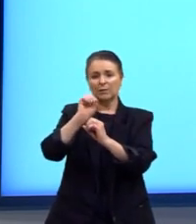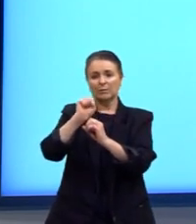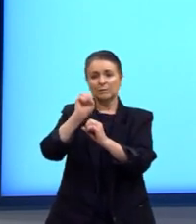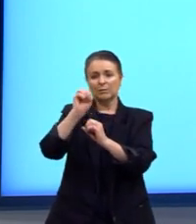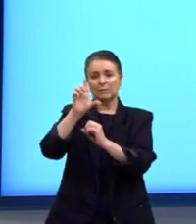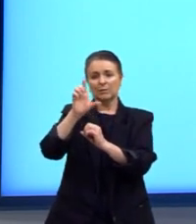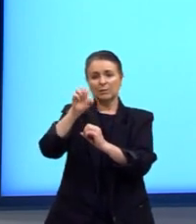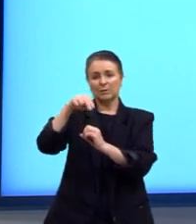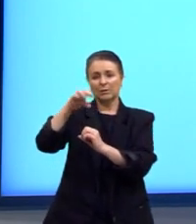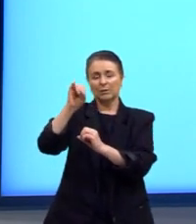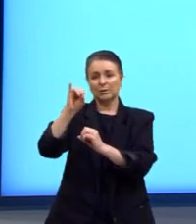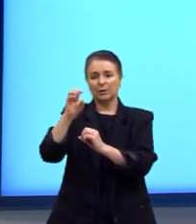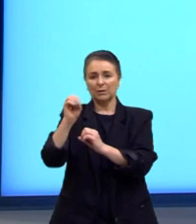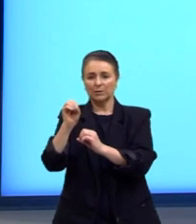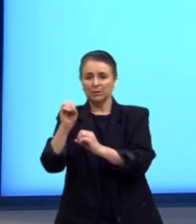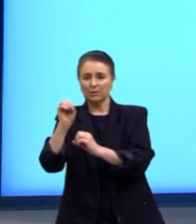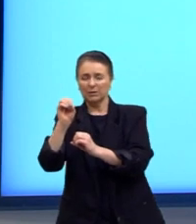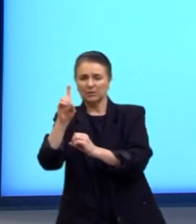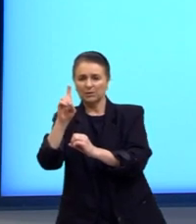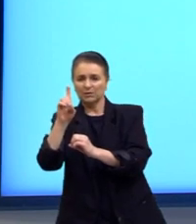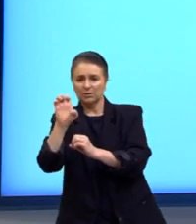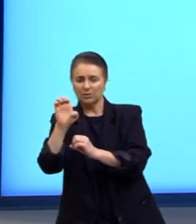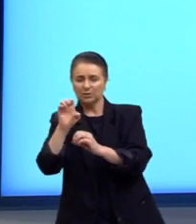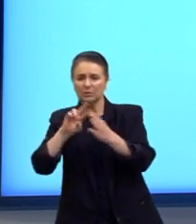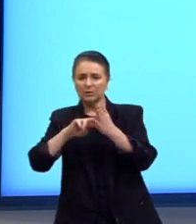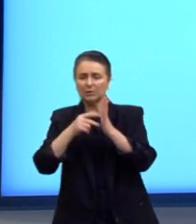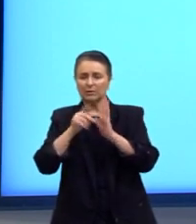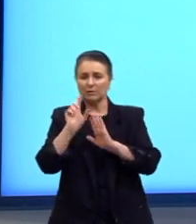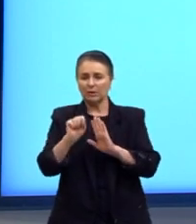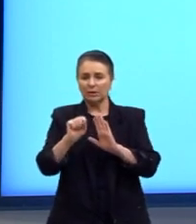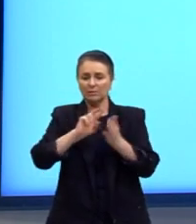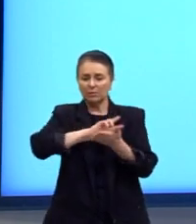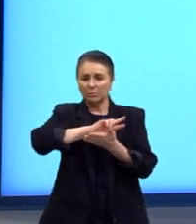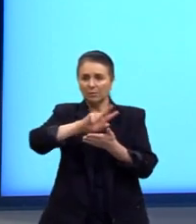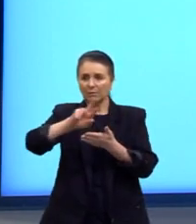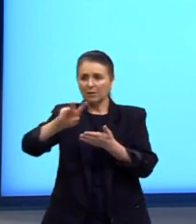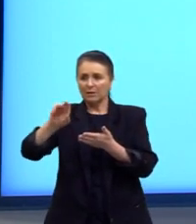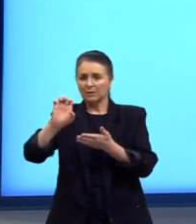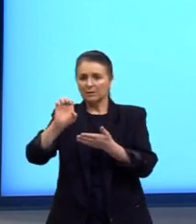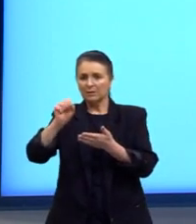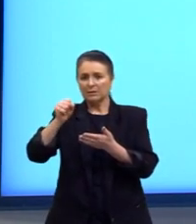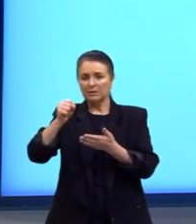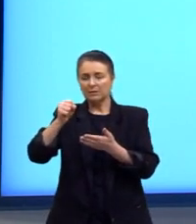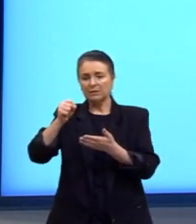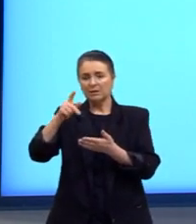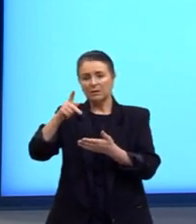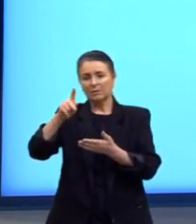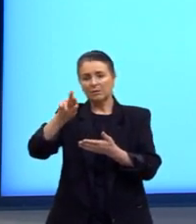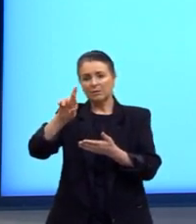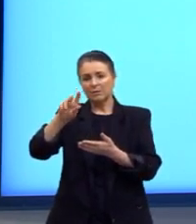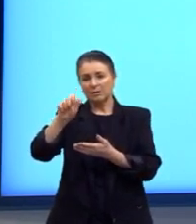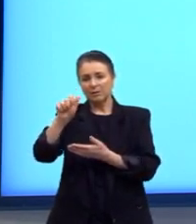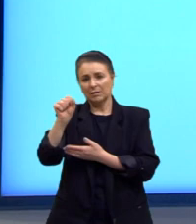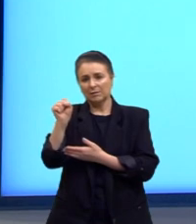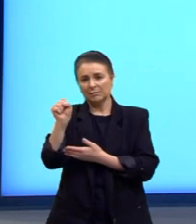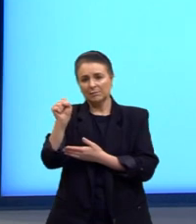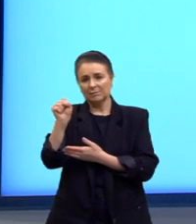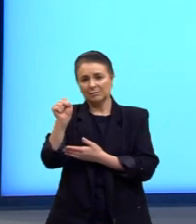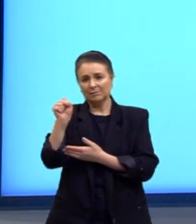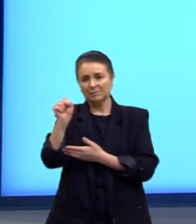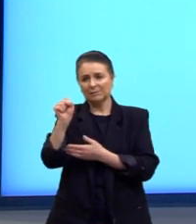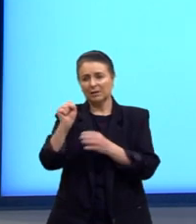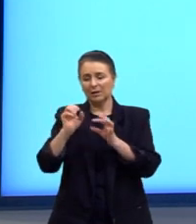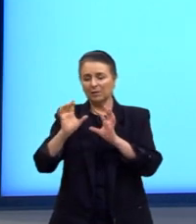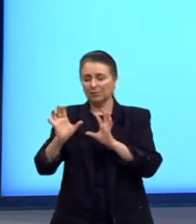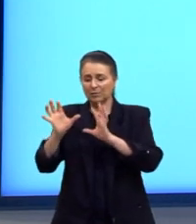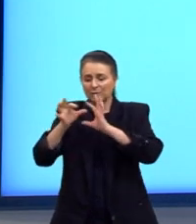um conjunto de espiras. São várias espiras, certo? Que se conectam, vejam. Tá? Então,